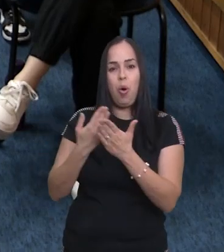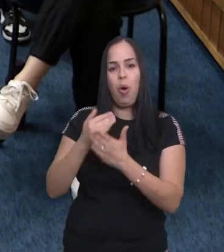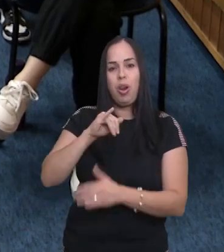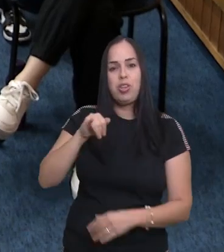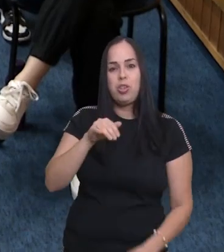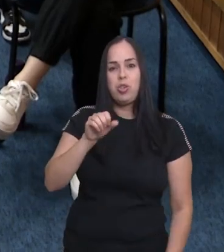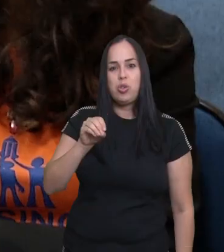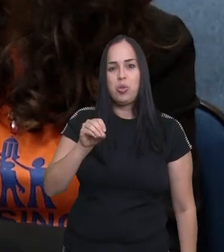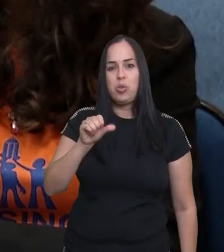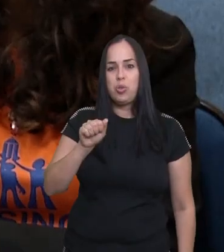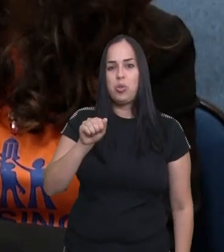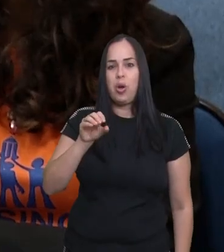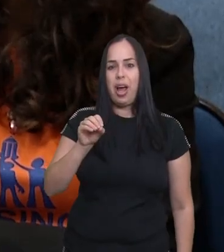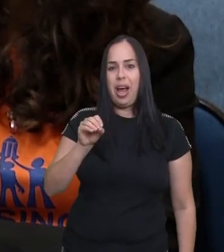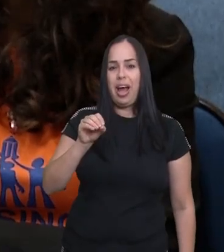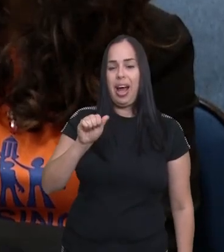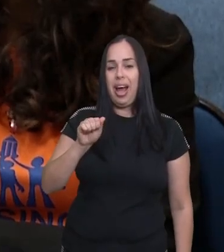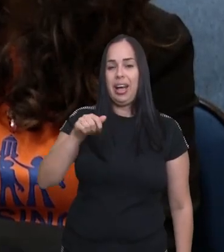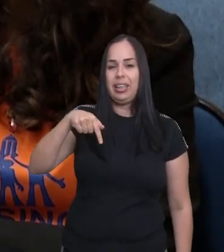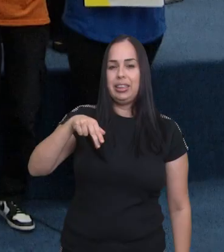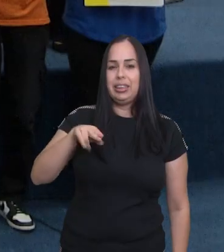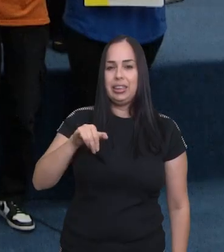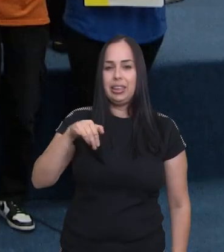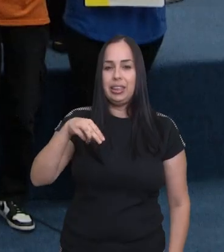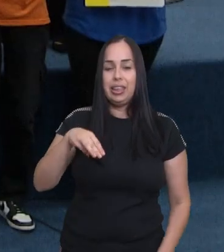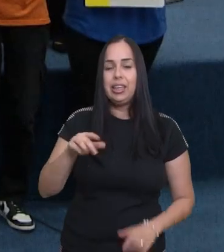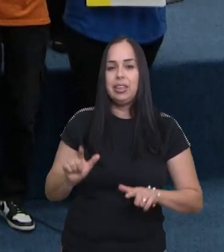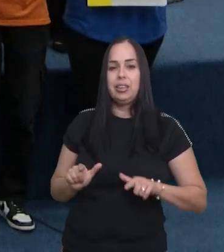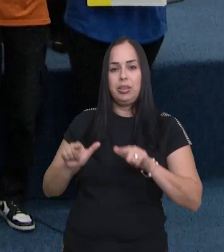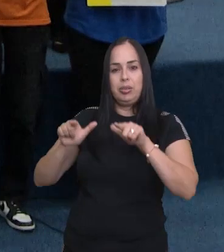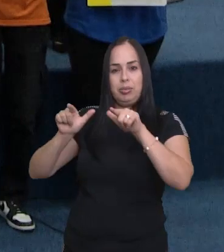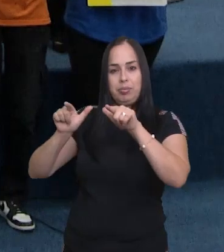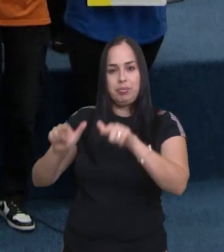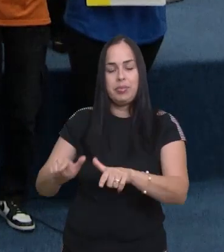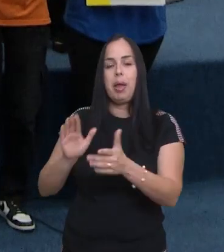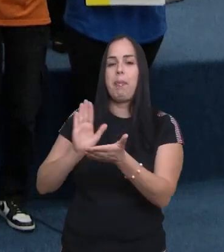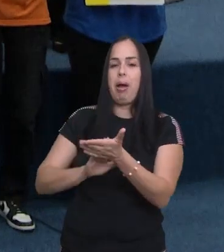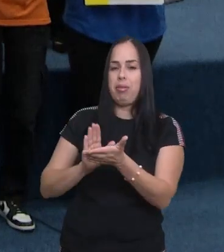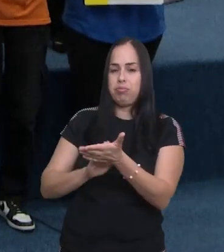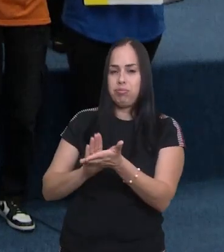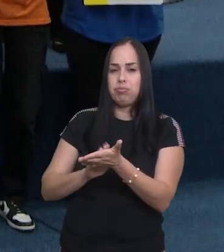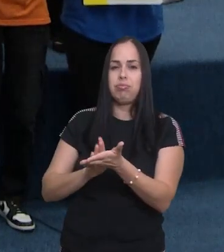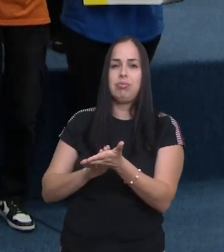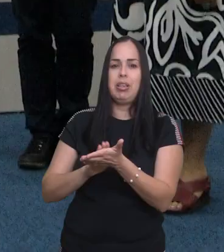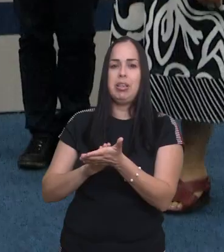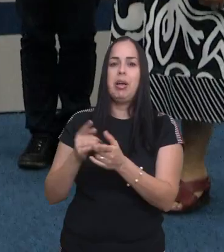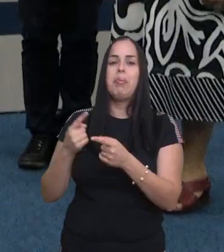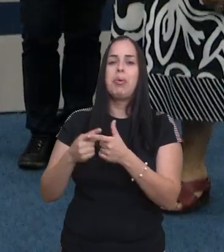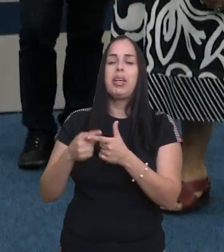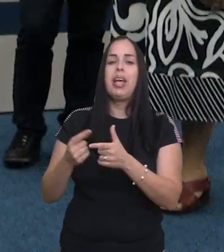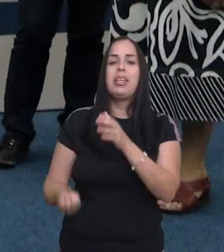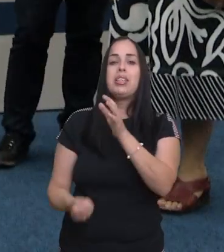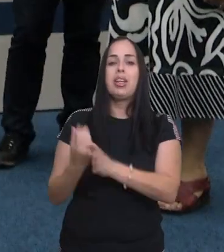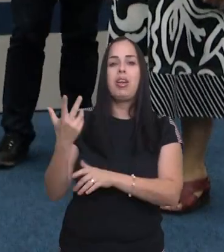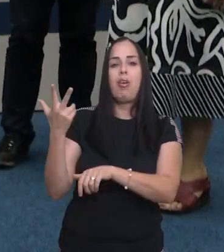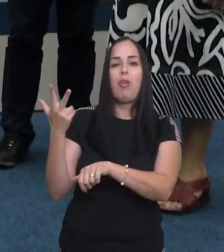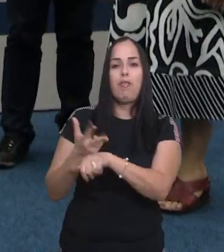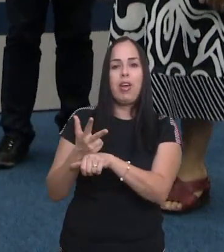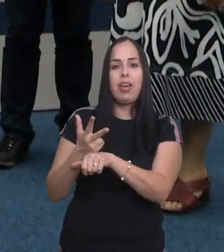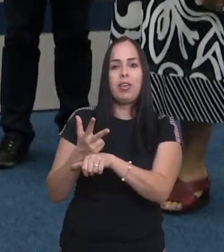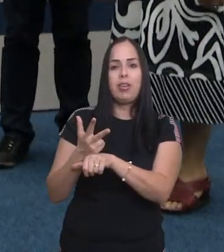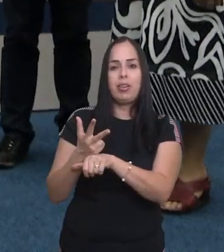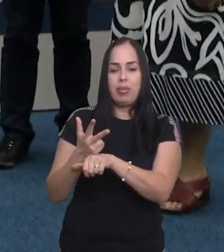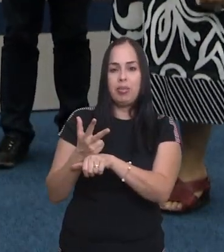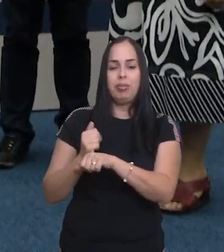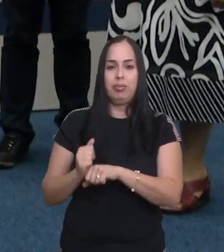Moura Candelária, na região sul da cidade, que receberam certificados de parabenização pelo vídeo produzido sobre a